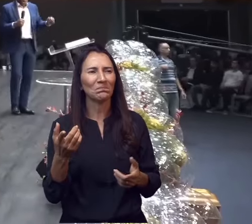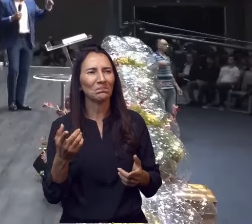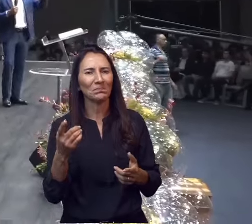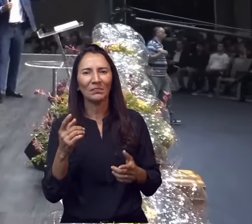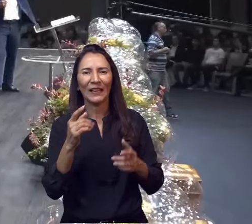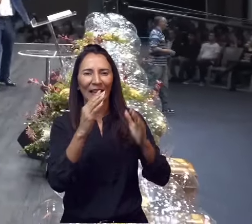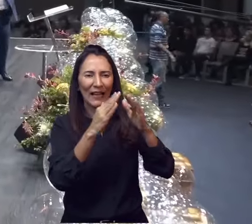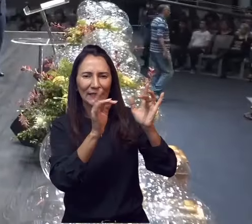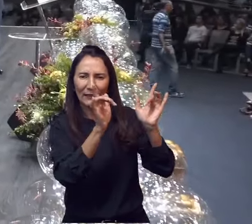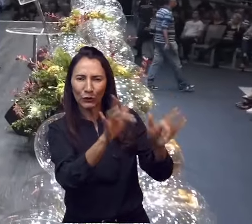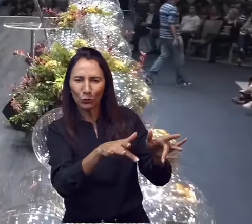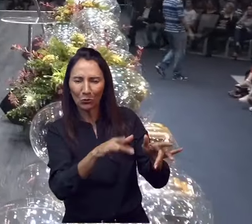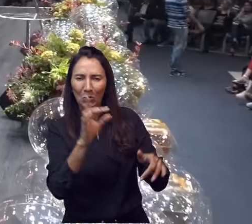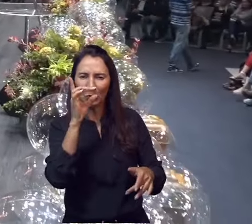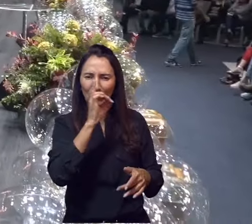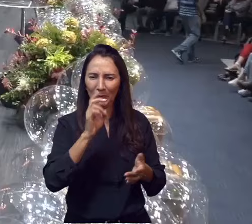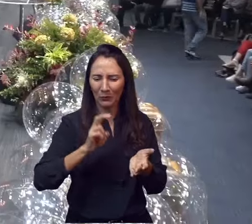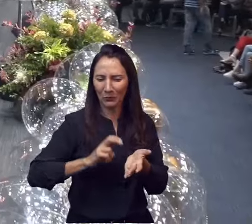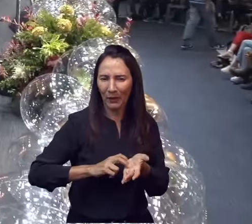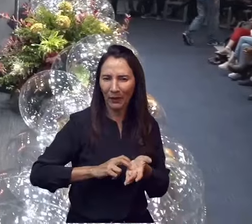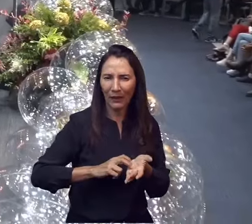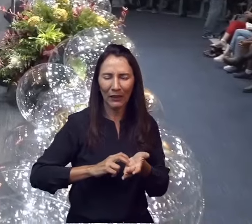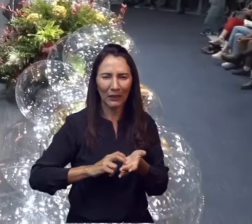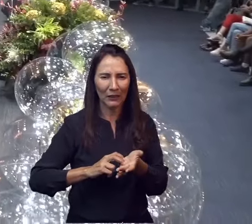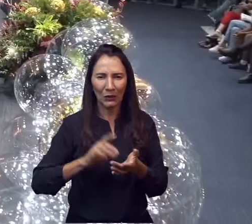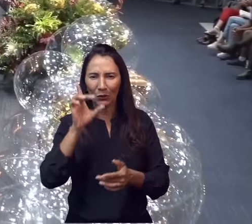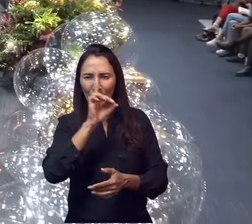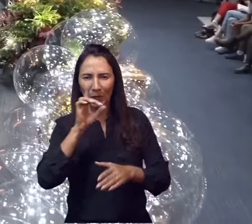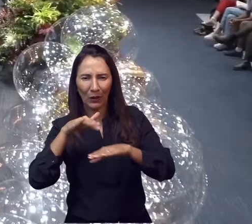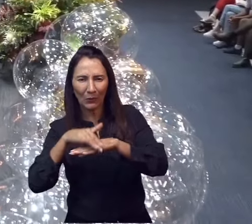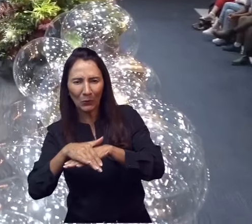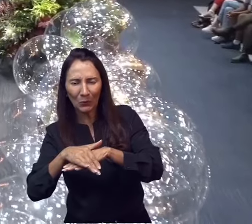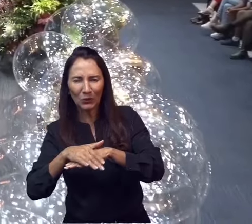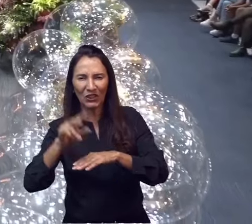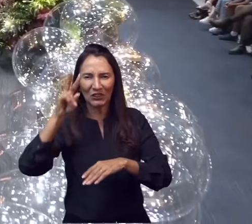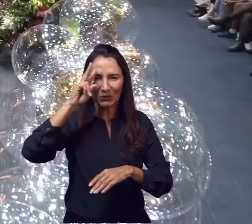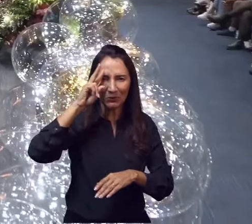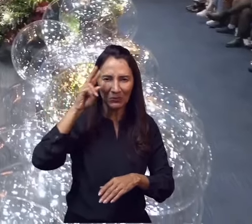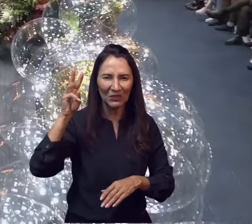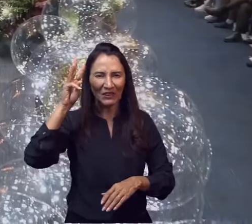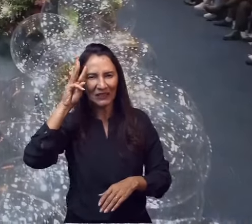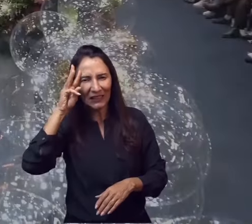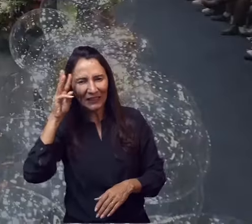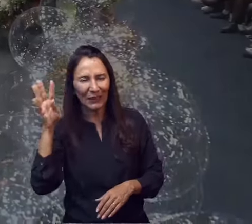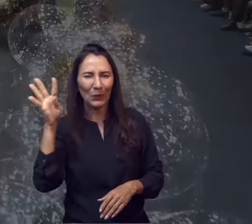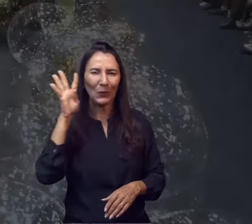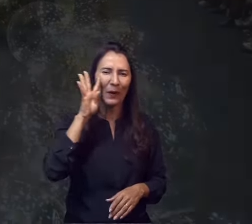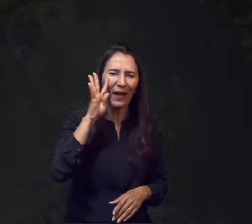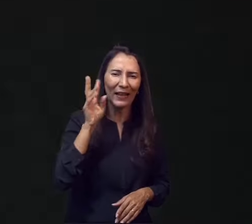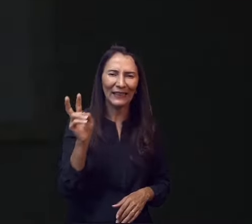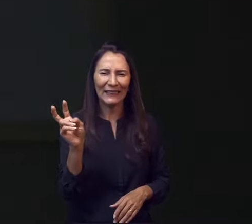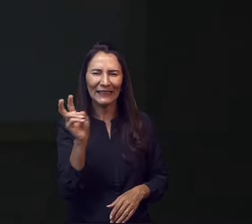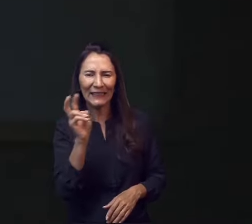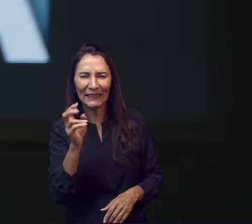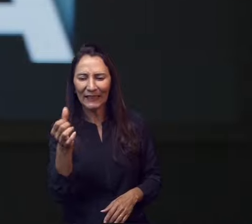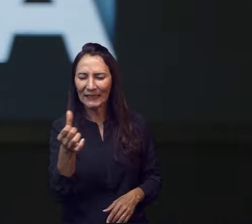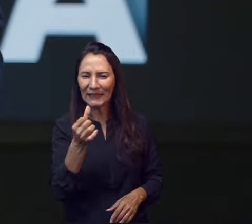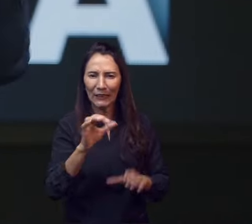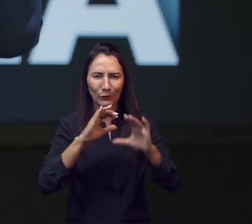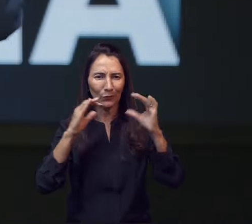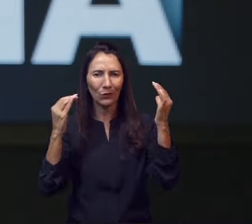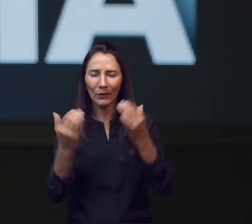manhã César domingo à noite César segunda seja terça seja quarta seja quinta seja no Congresso de